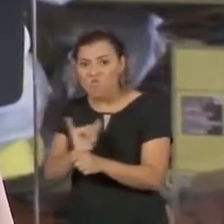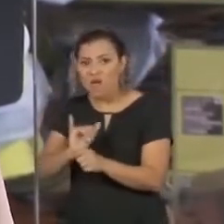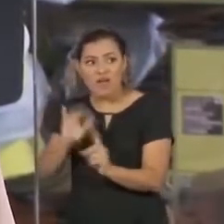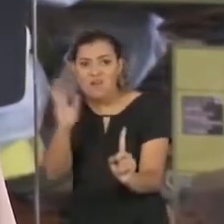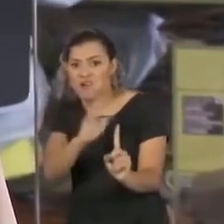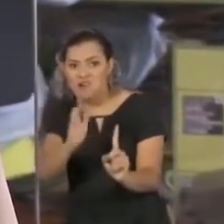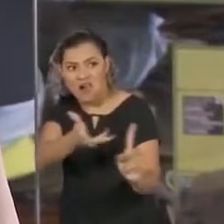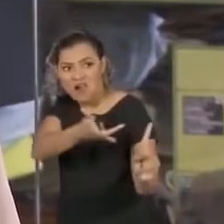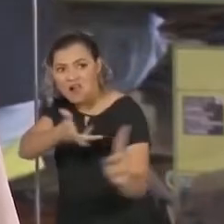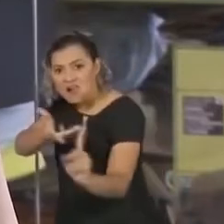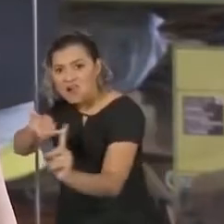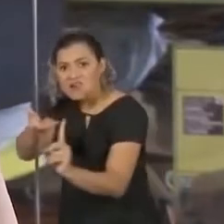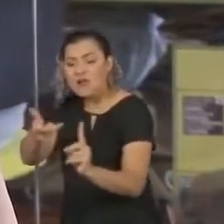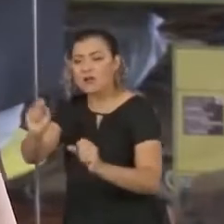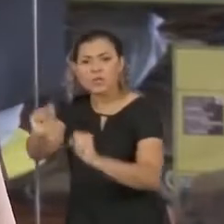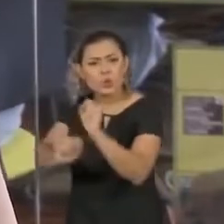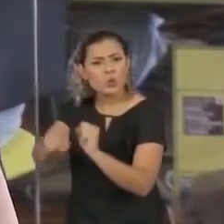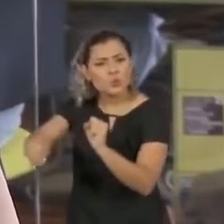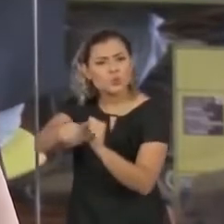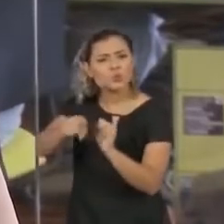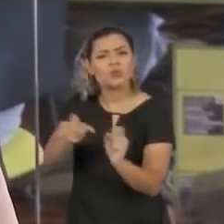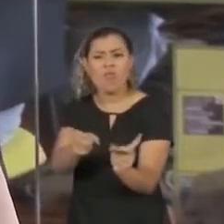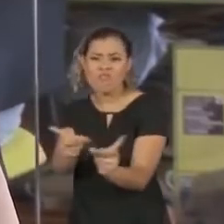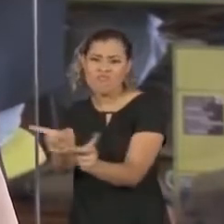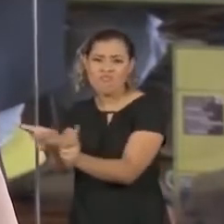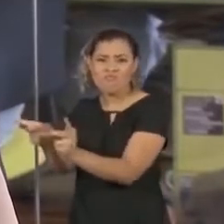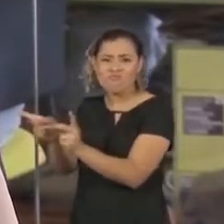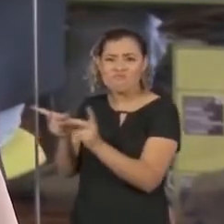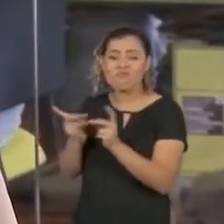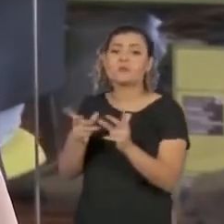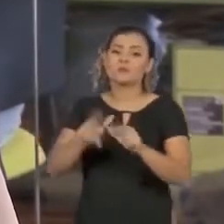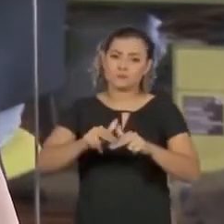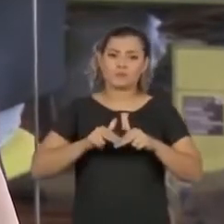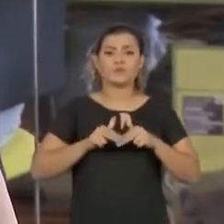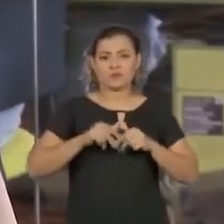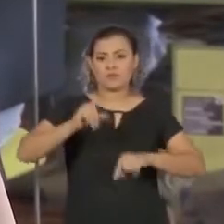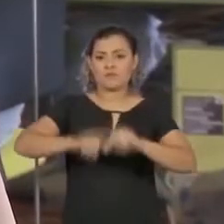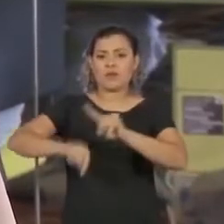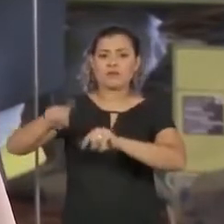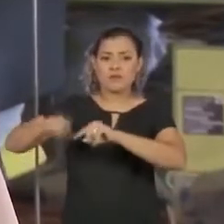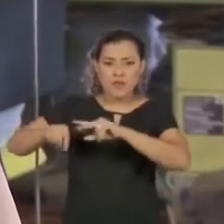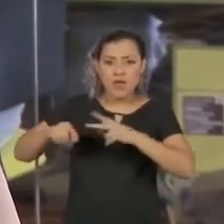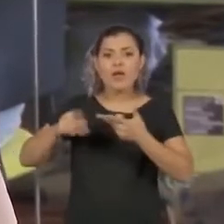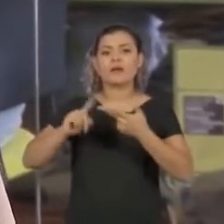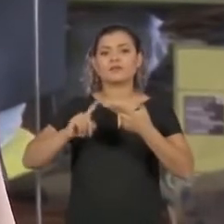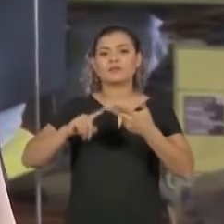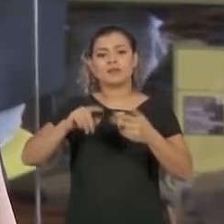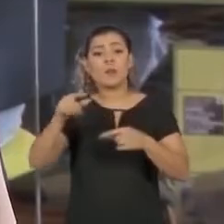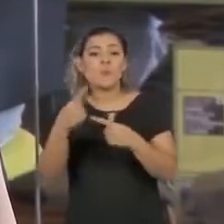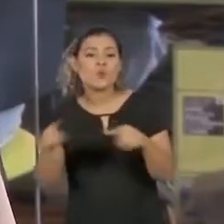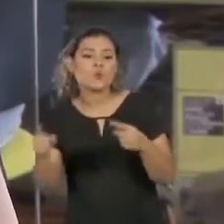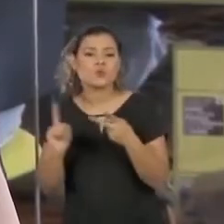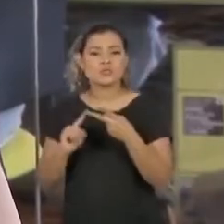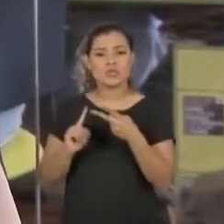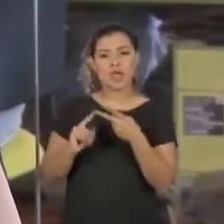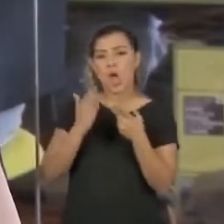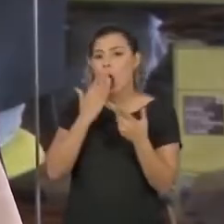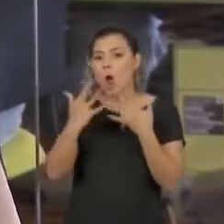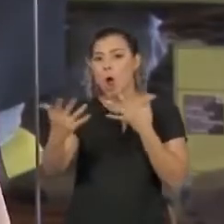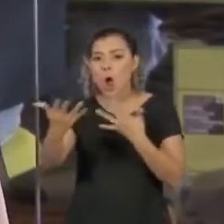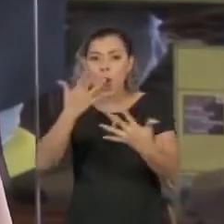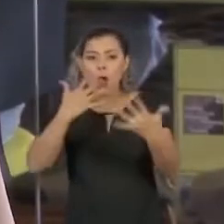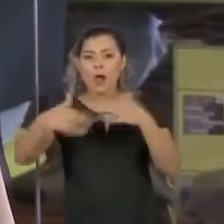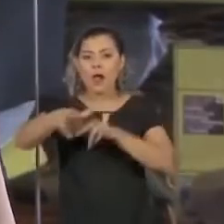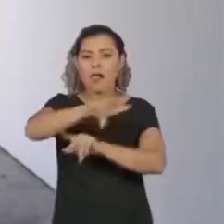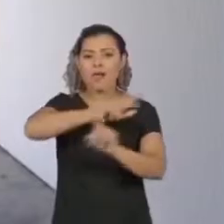pacto assistimos e cada uma daquelas publicidade aquelas cores daqueles objetos daqueles da trilha sonora é o